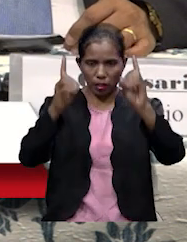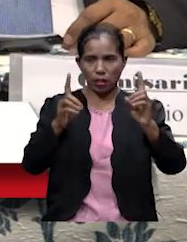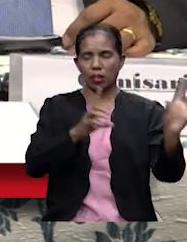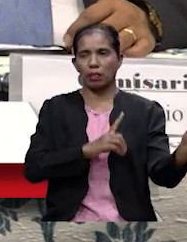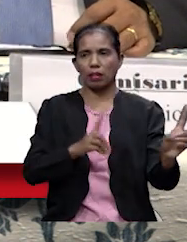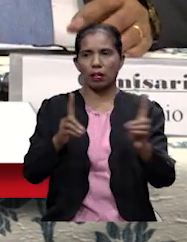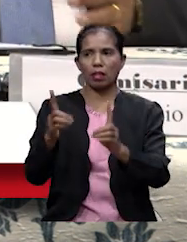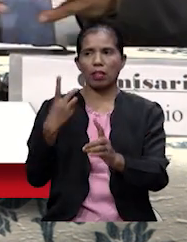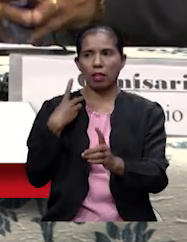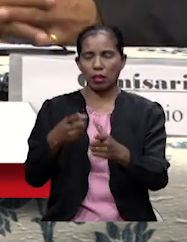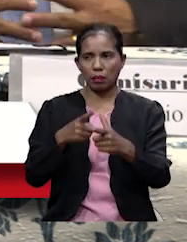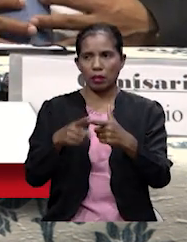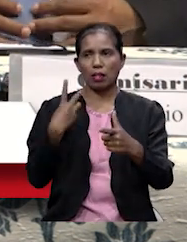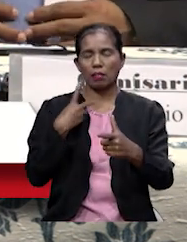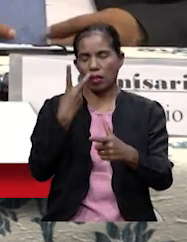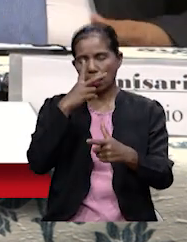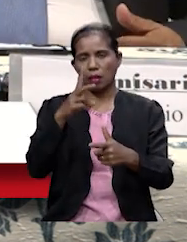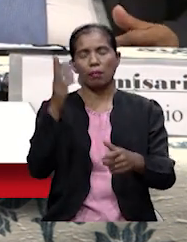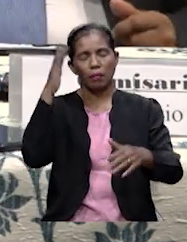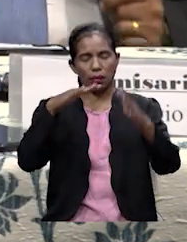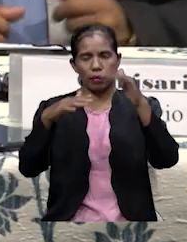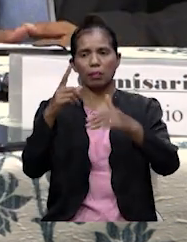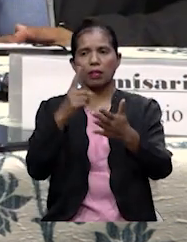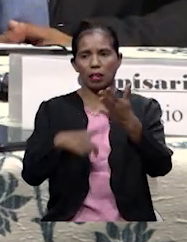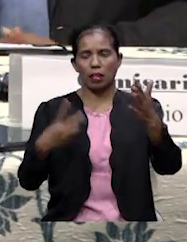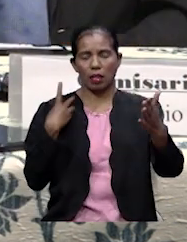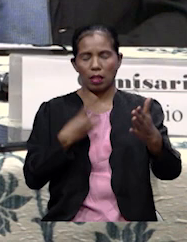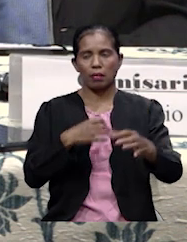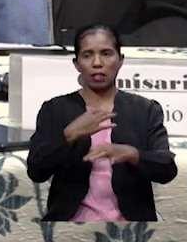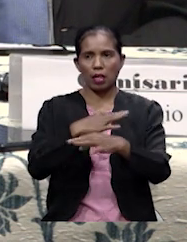depois a mejare tuir problema saída, mas a mi tem que hadia iha,